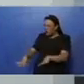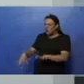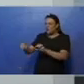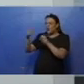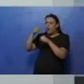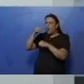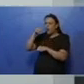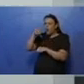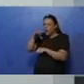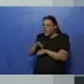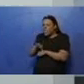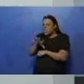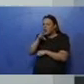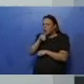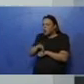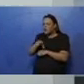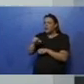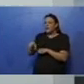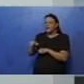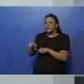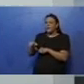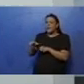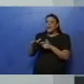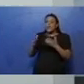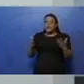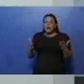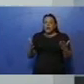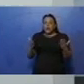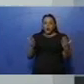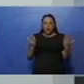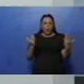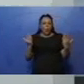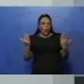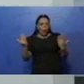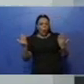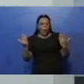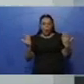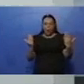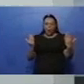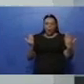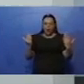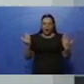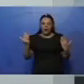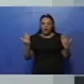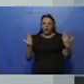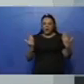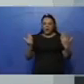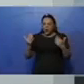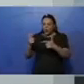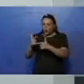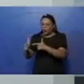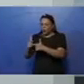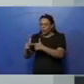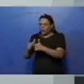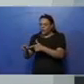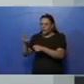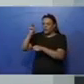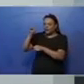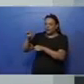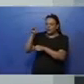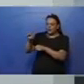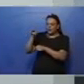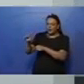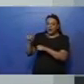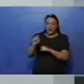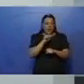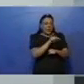Eu posso fazer um paralelo, uma analogia dessa consequência lá, que